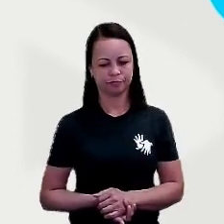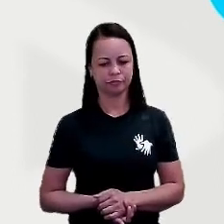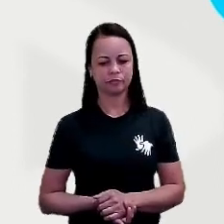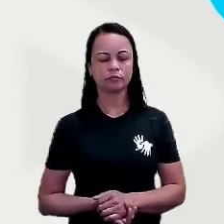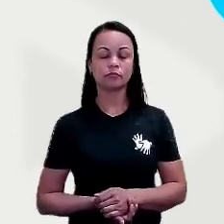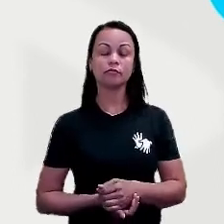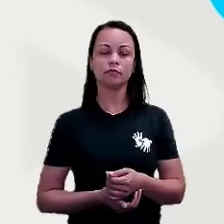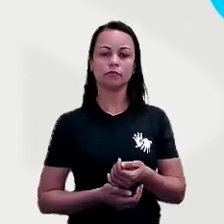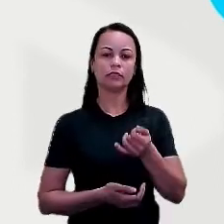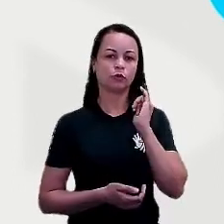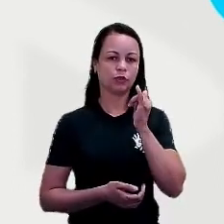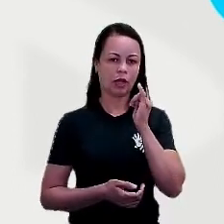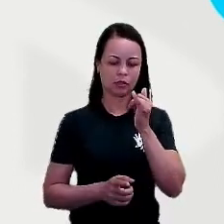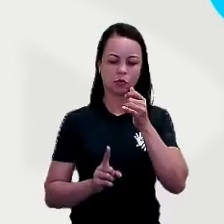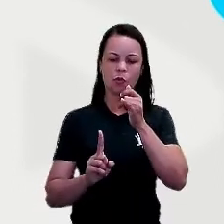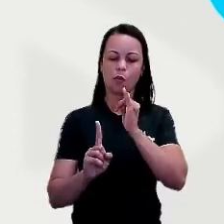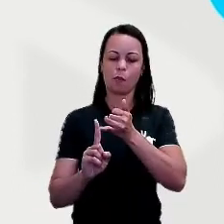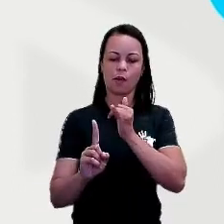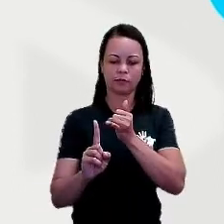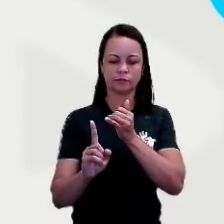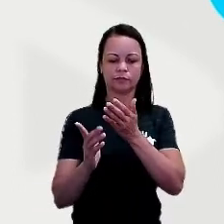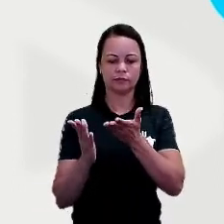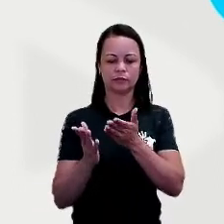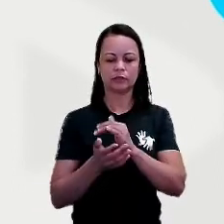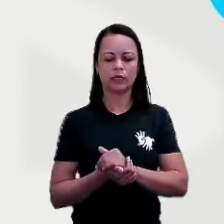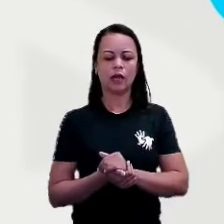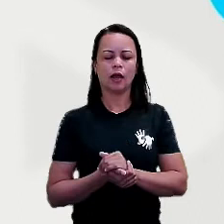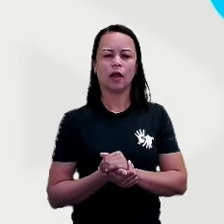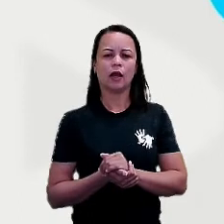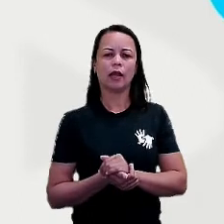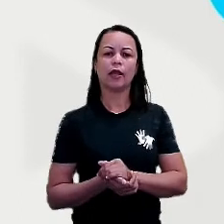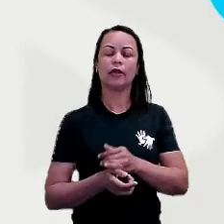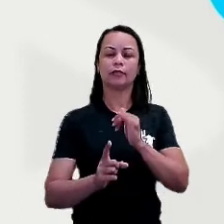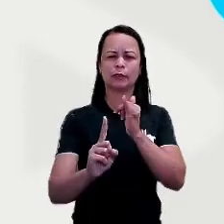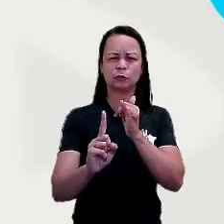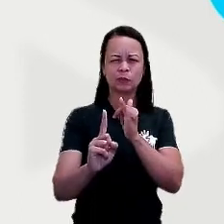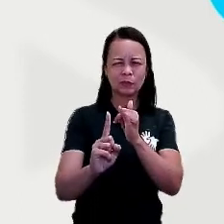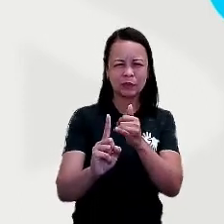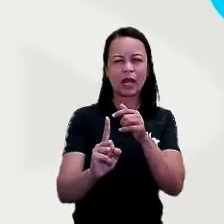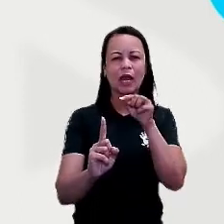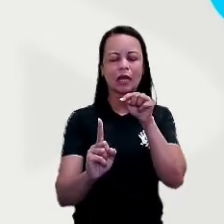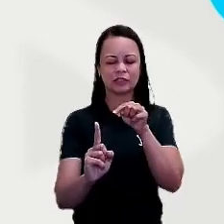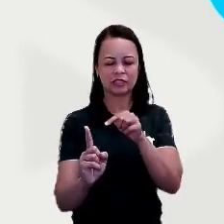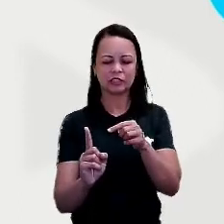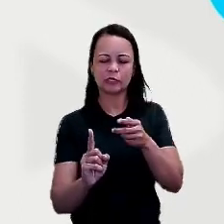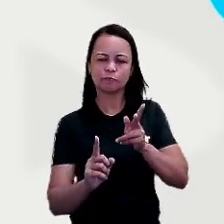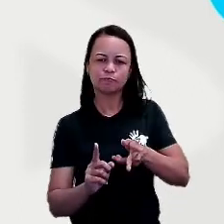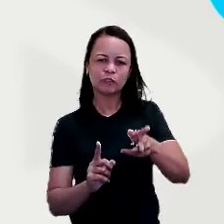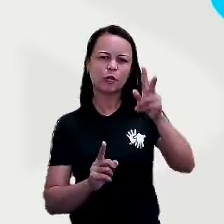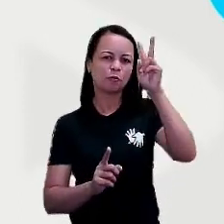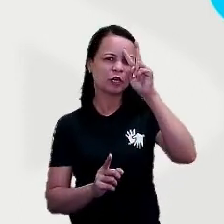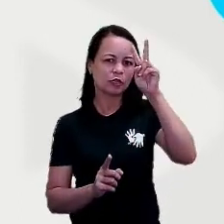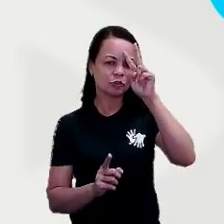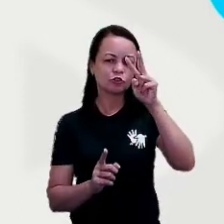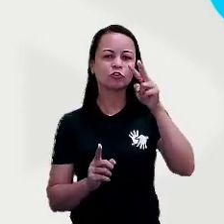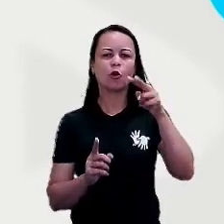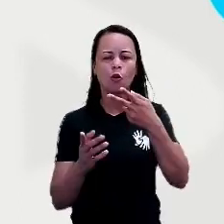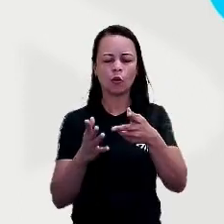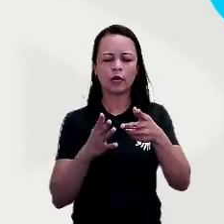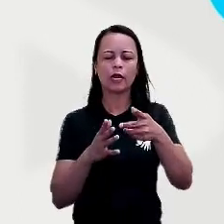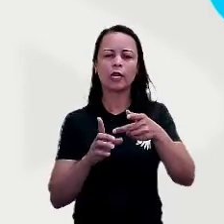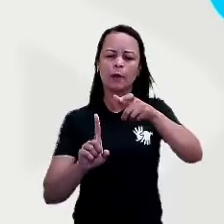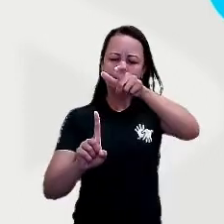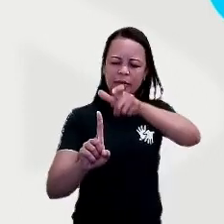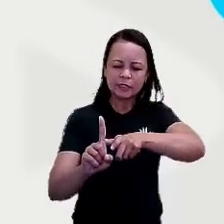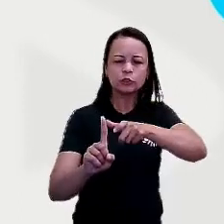Olha aí, o narrador-personagem, ó. Ele participa de toda a história ativamente. Ele é um dos